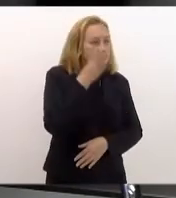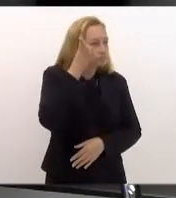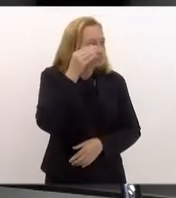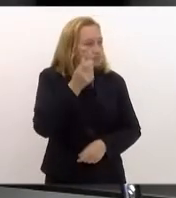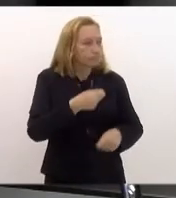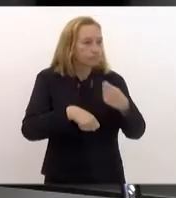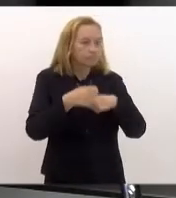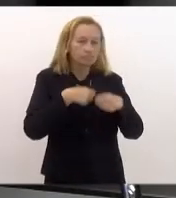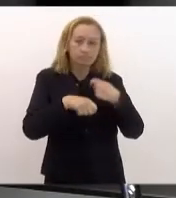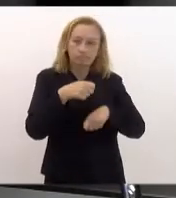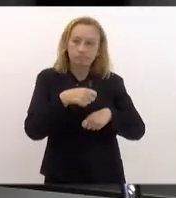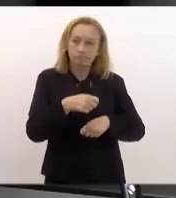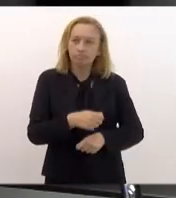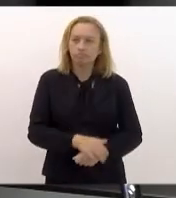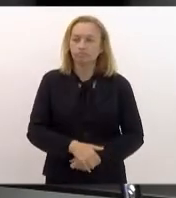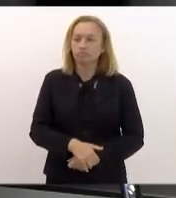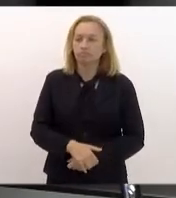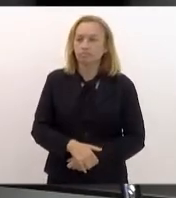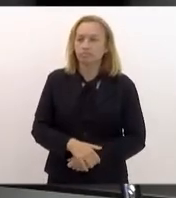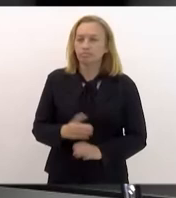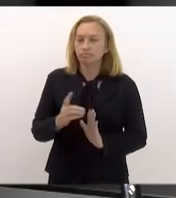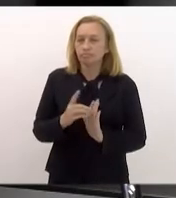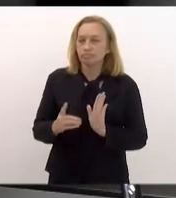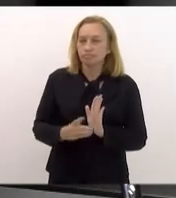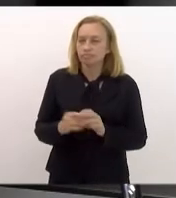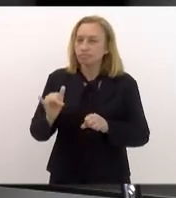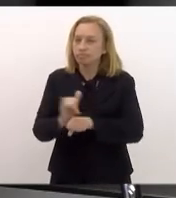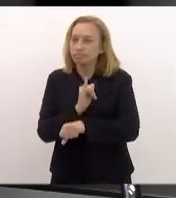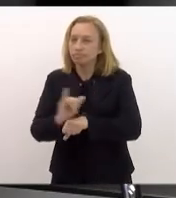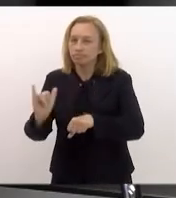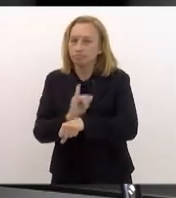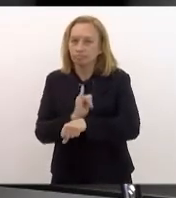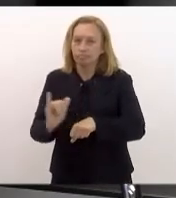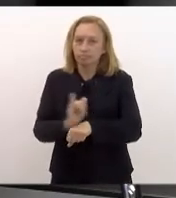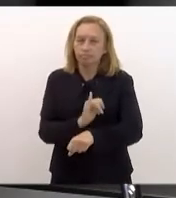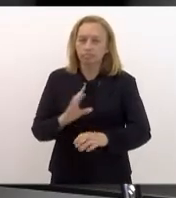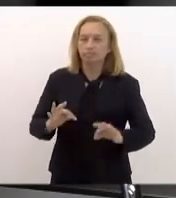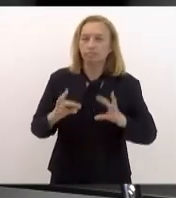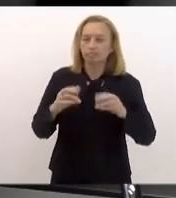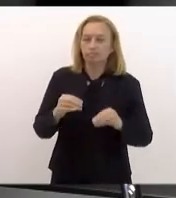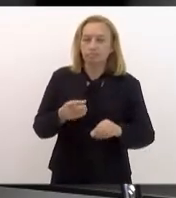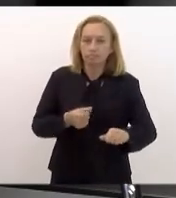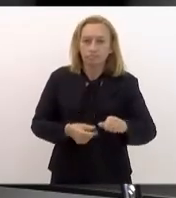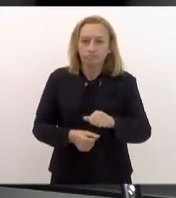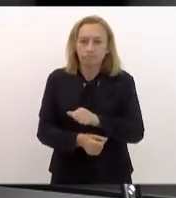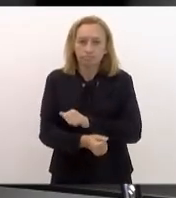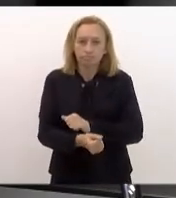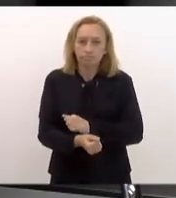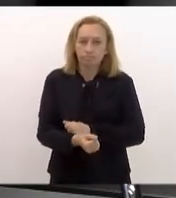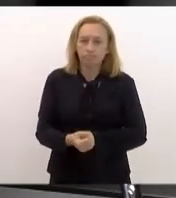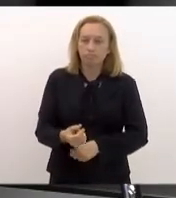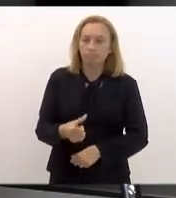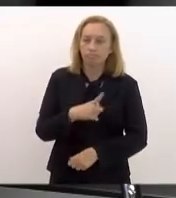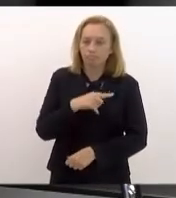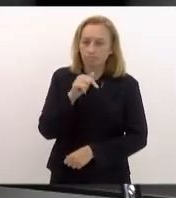tem um dispositivo chamado Decreto de Empreendimento Estratégico. Todo empreendimento que for colocado ali e tiver